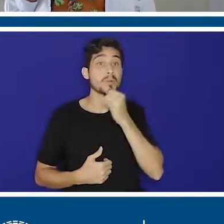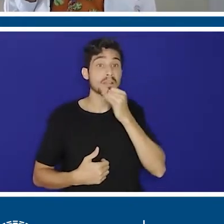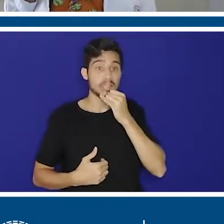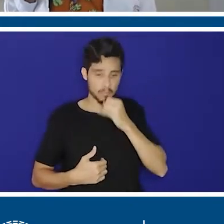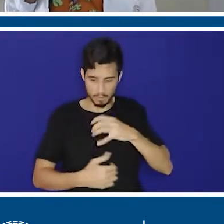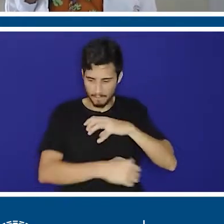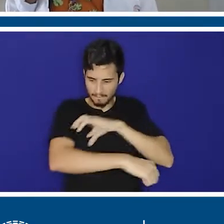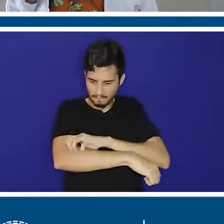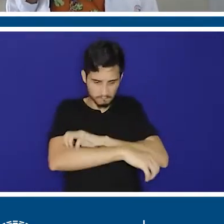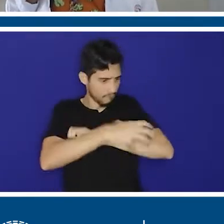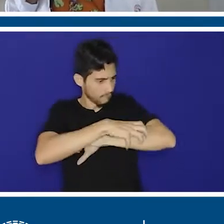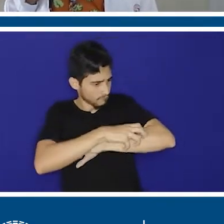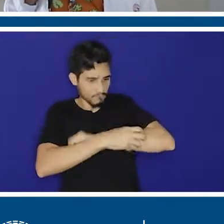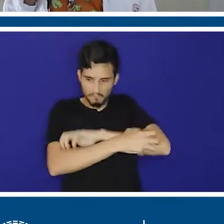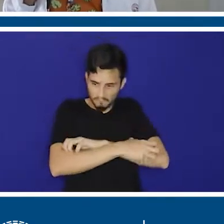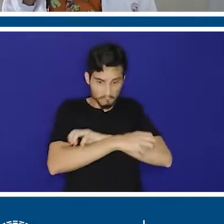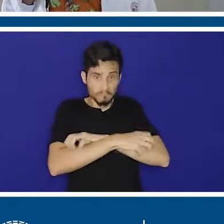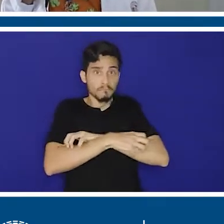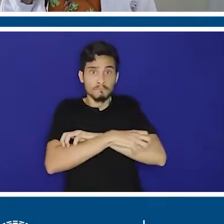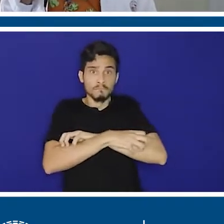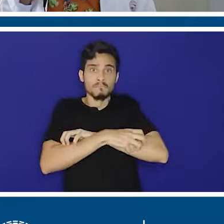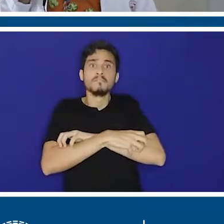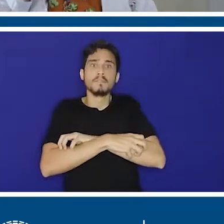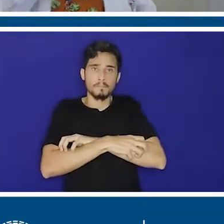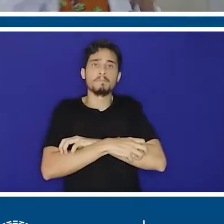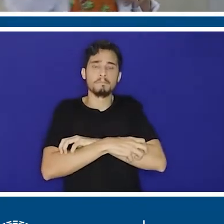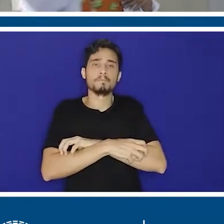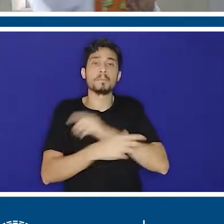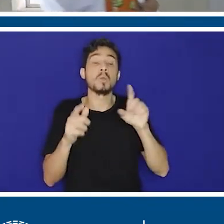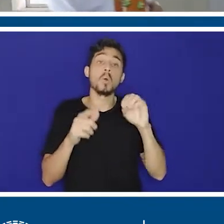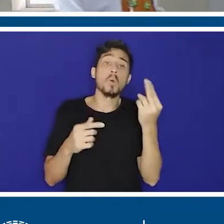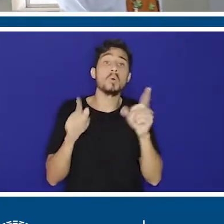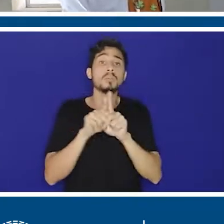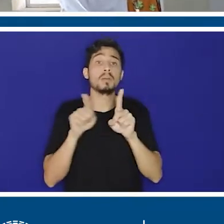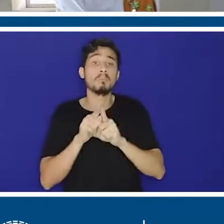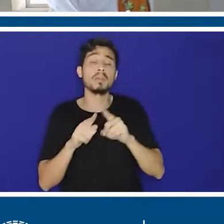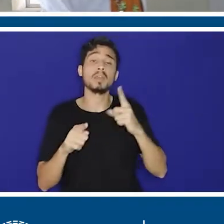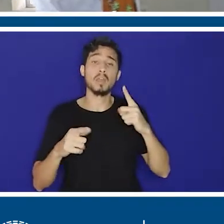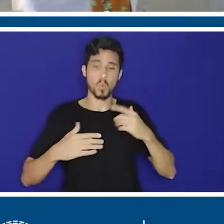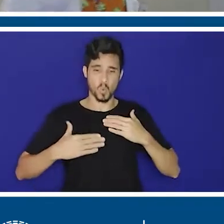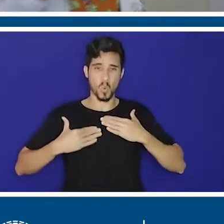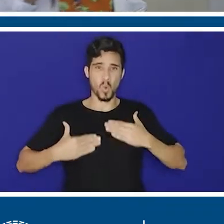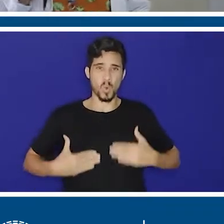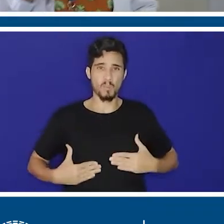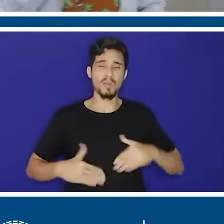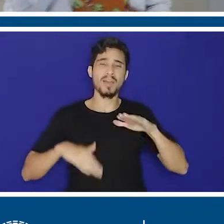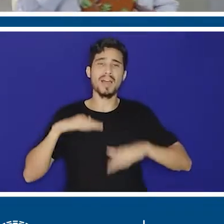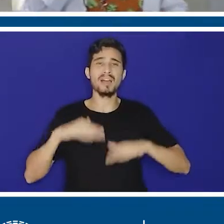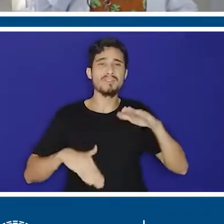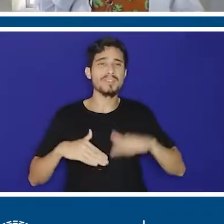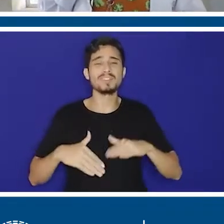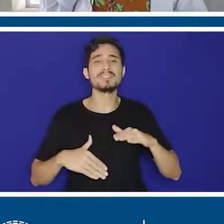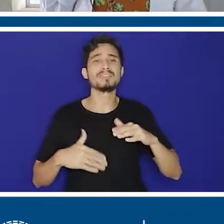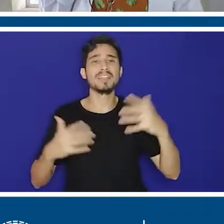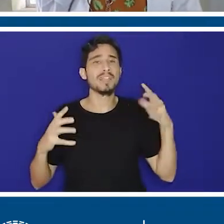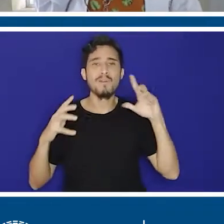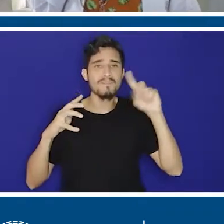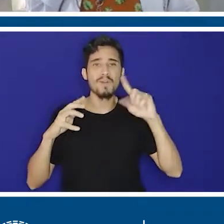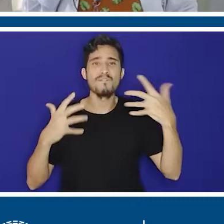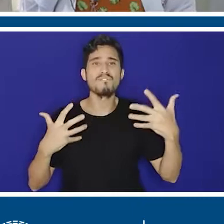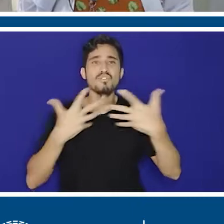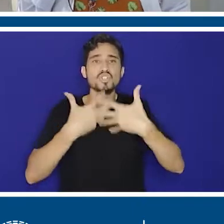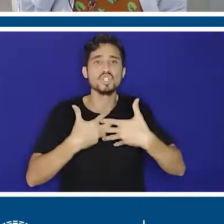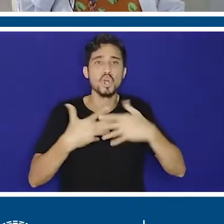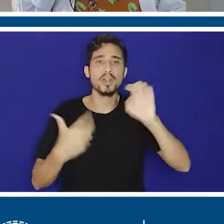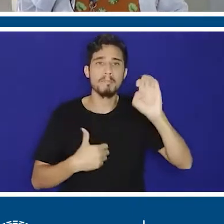corpo às vezes estica. Então, eu tenho os anticonvulsivantes, eu tenho os moduladores do humor também,